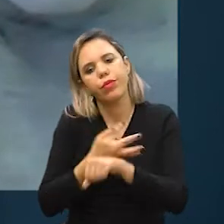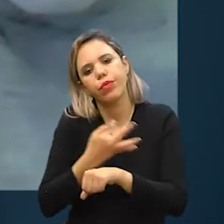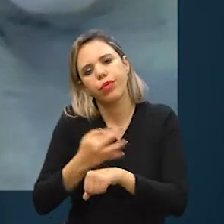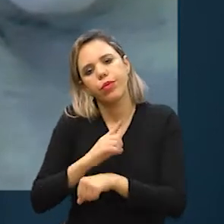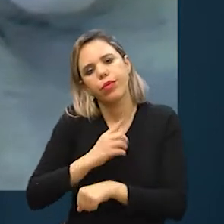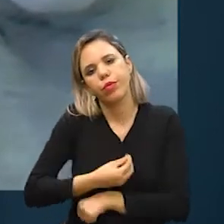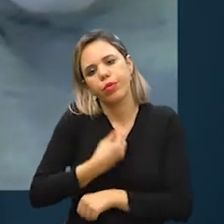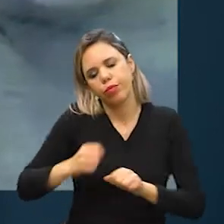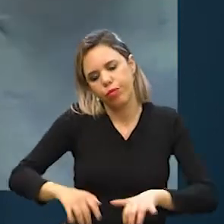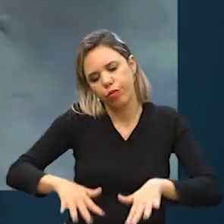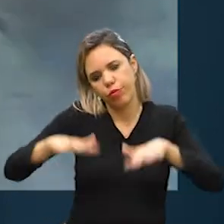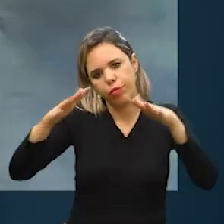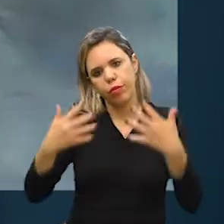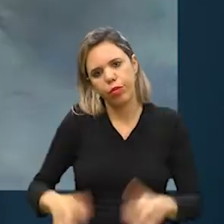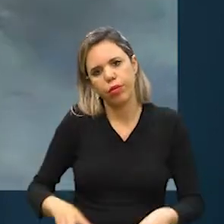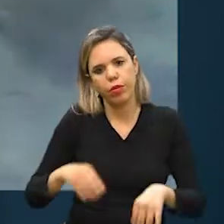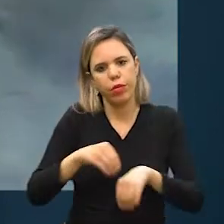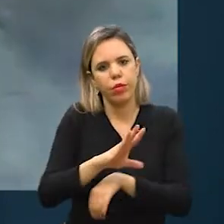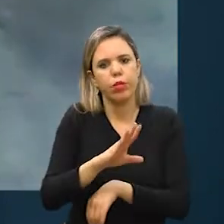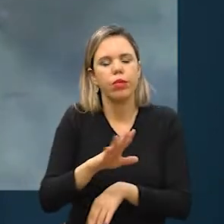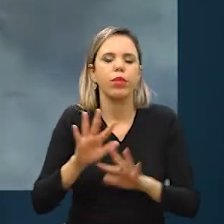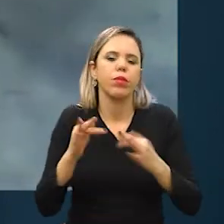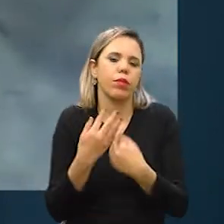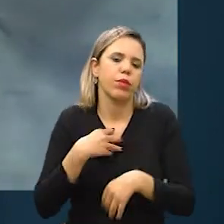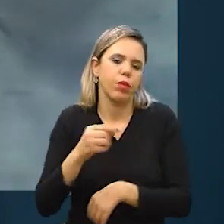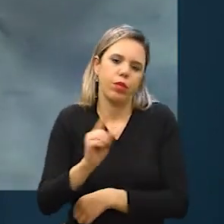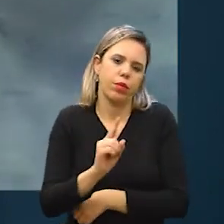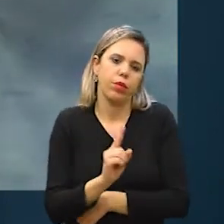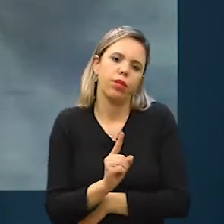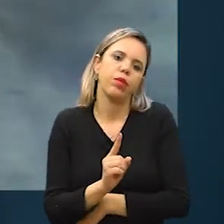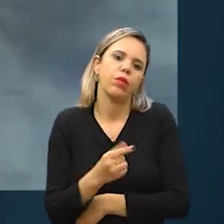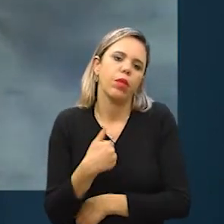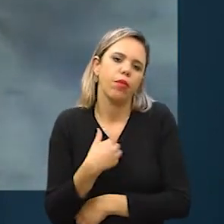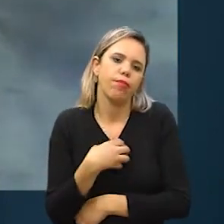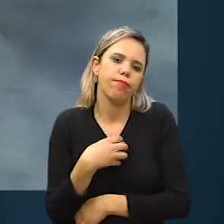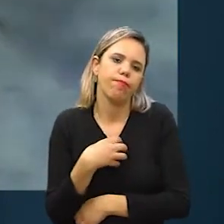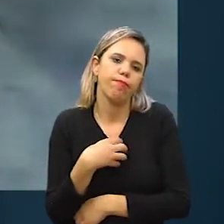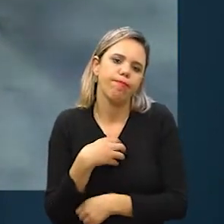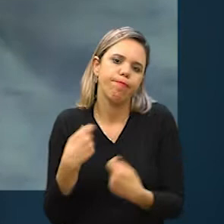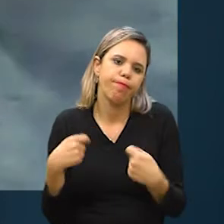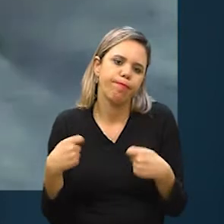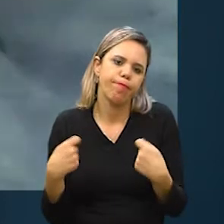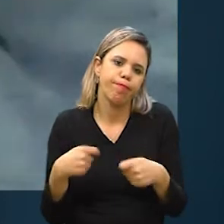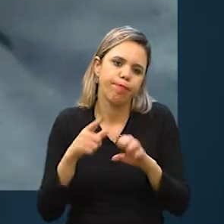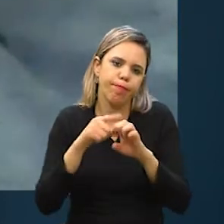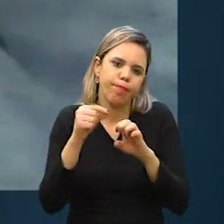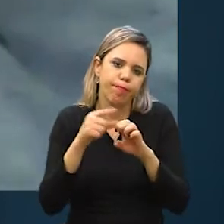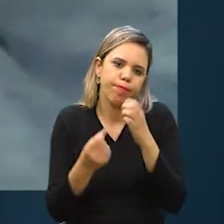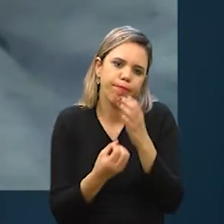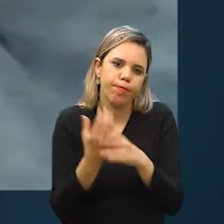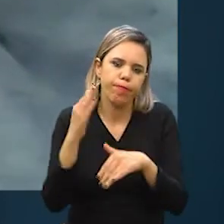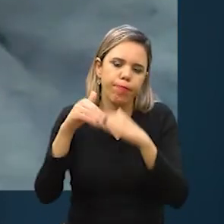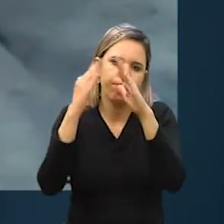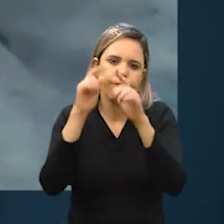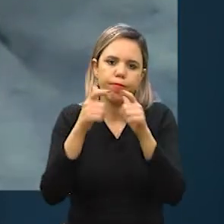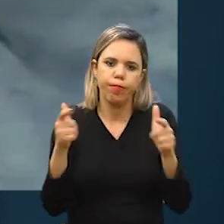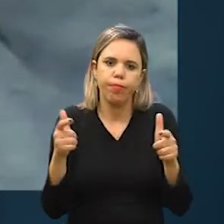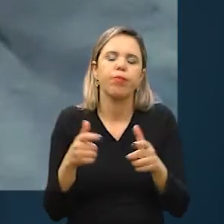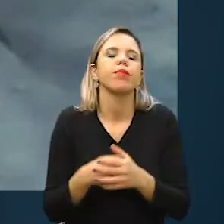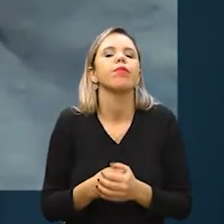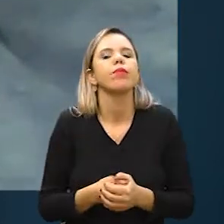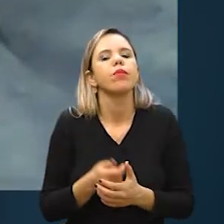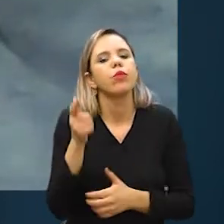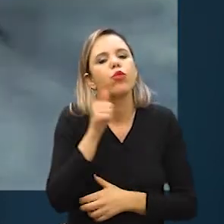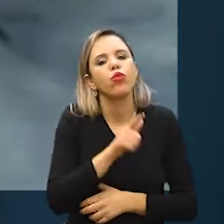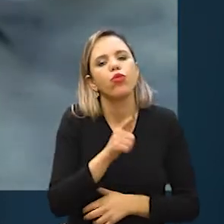as dificuldades que eu tive na minha infância. Eu não queria trazer isso para os meus filhos. Então, eu me senti na necessidade de empreender com mais